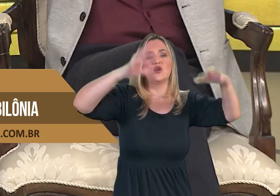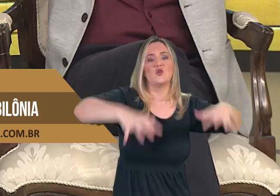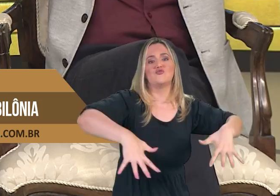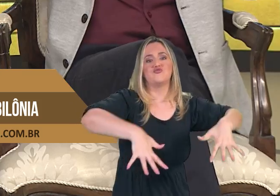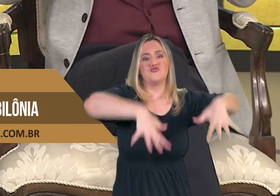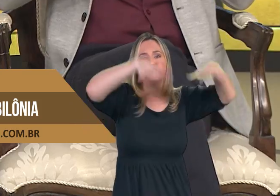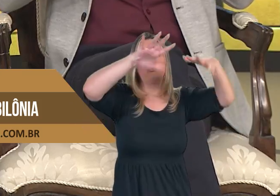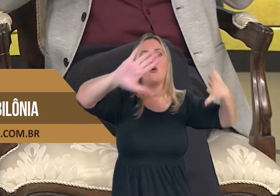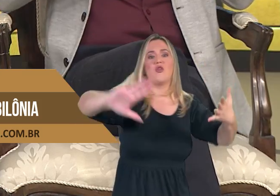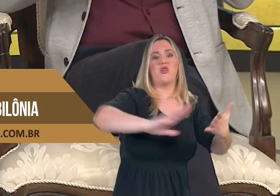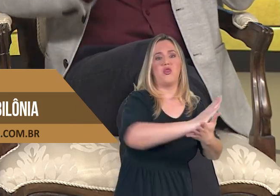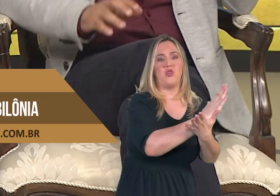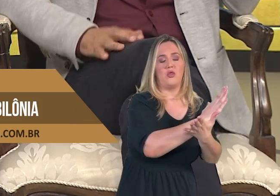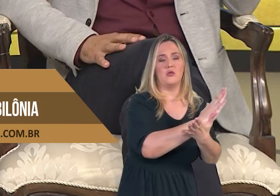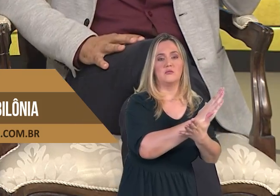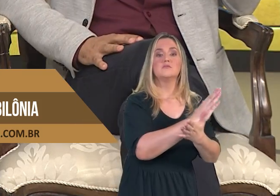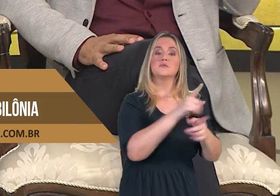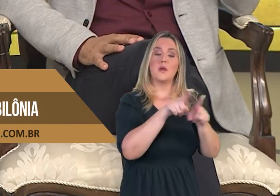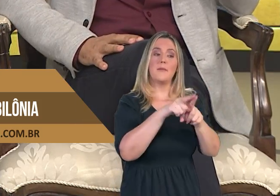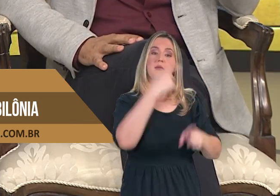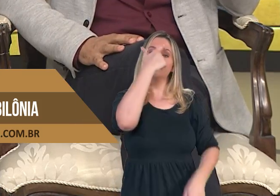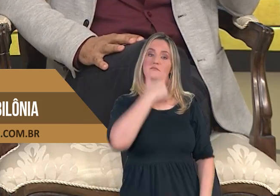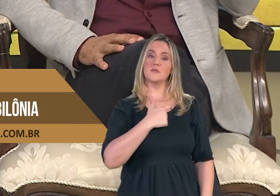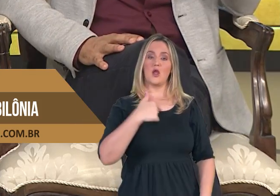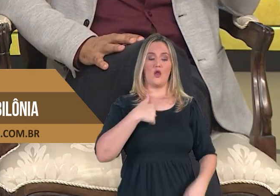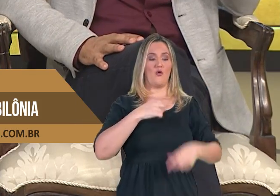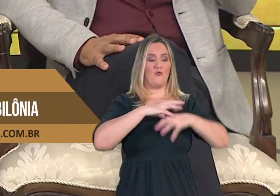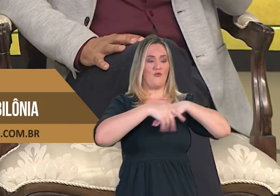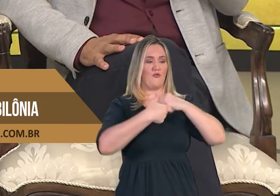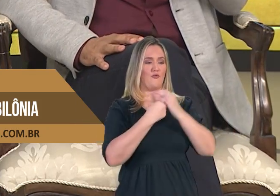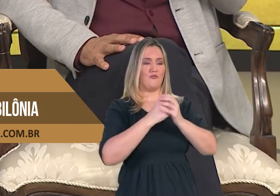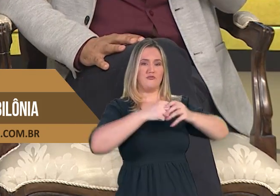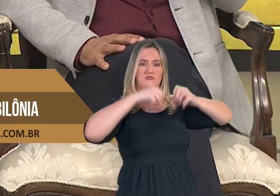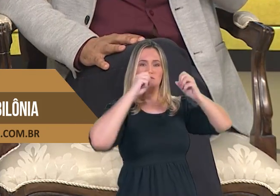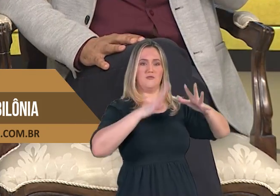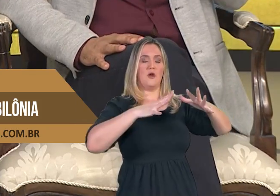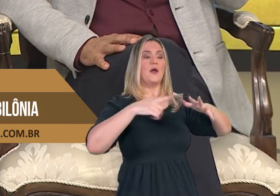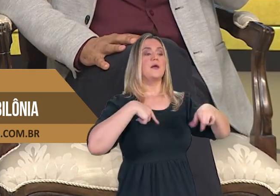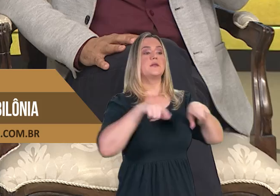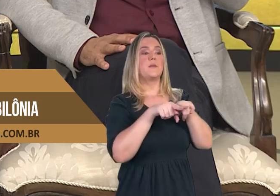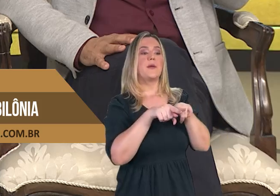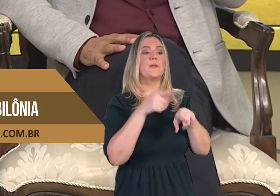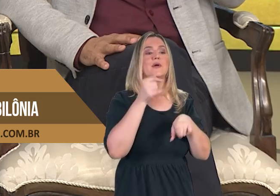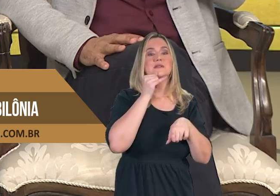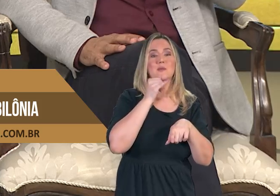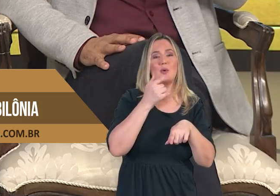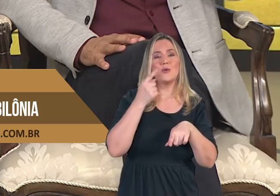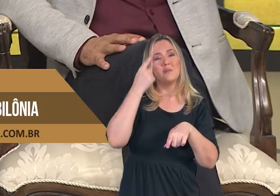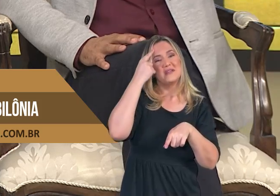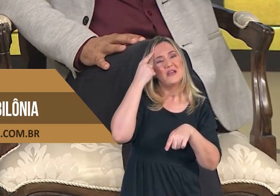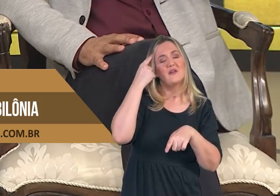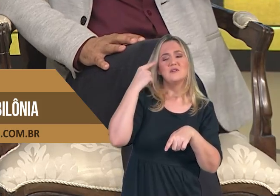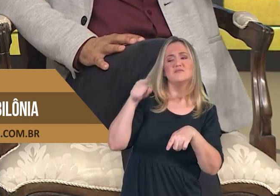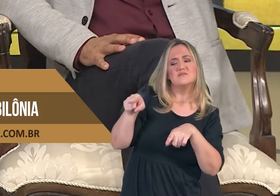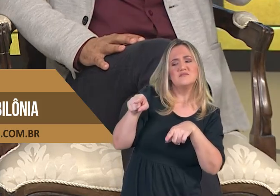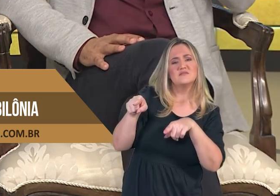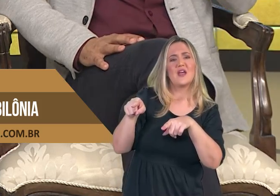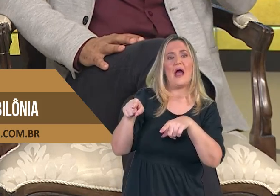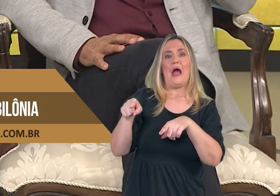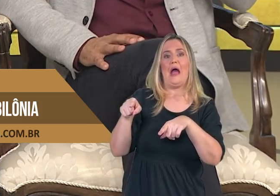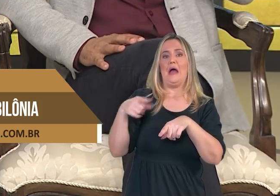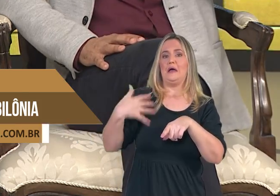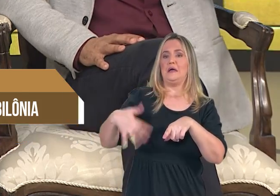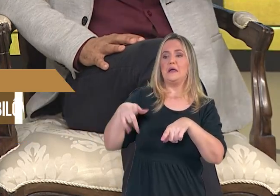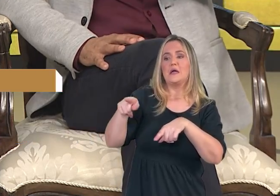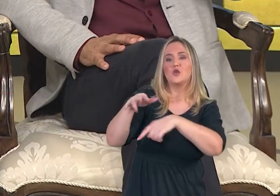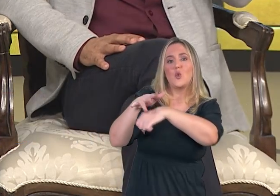de feiticeiros. Supunham-se que as vítimas de doenças estavam tomadas de demônios devoradores, então esses magos entravam